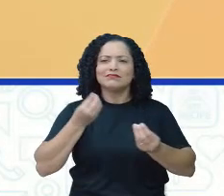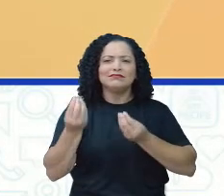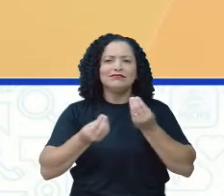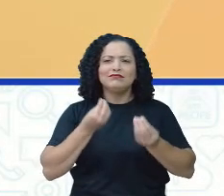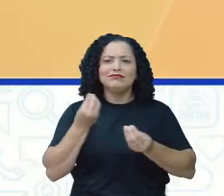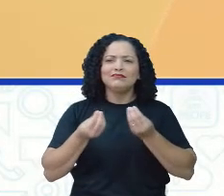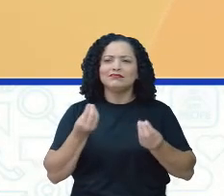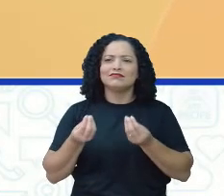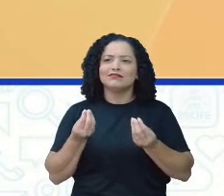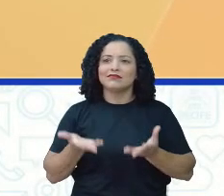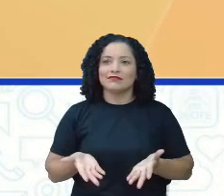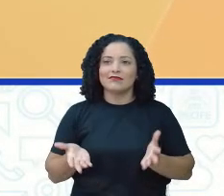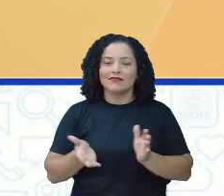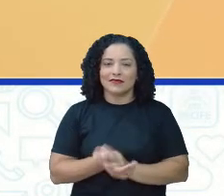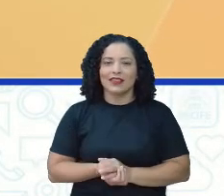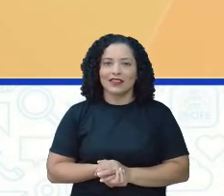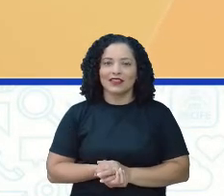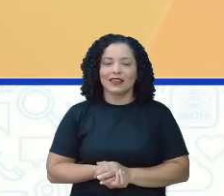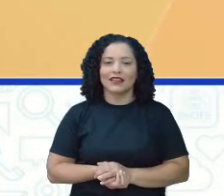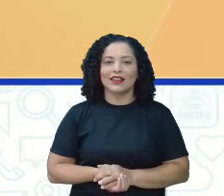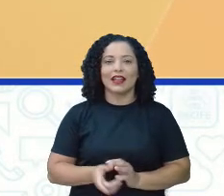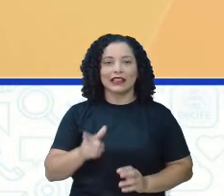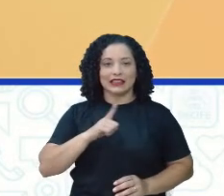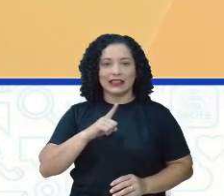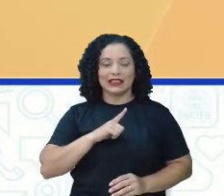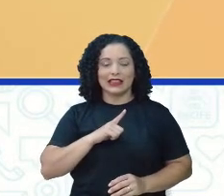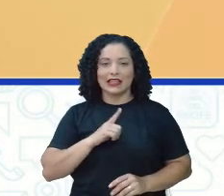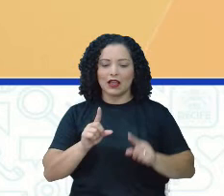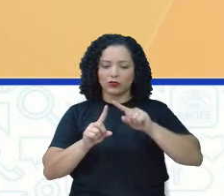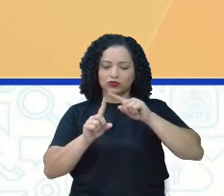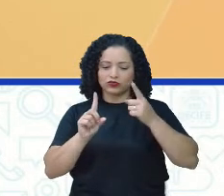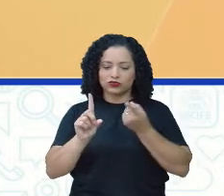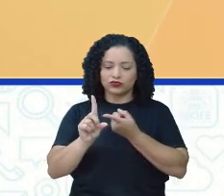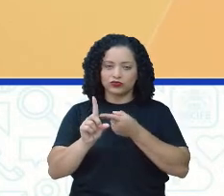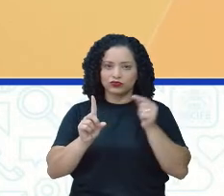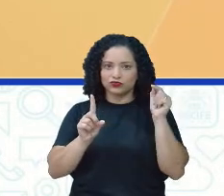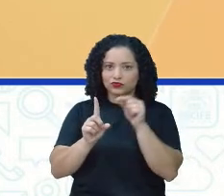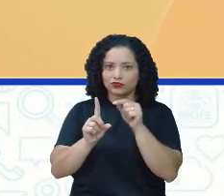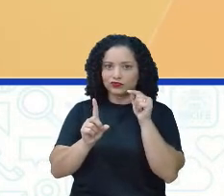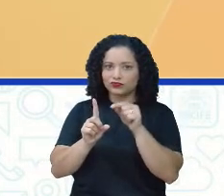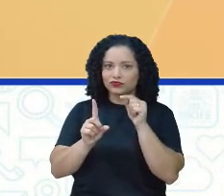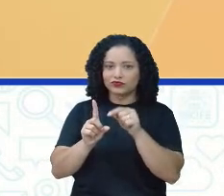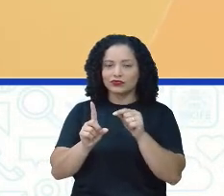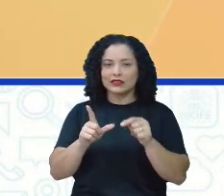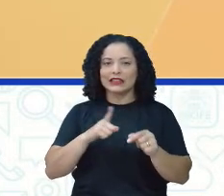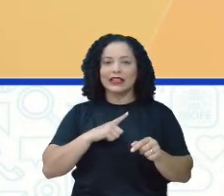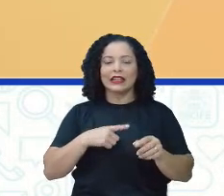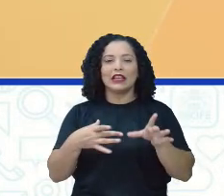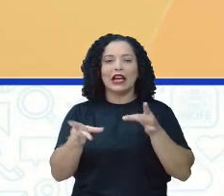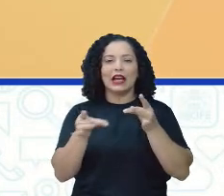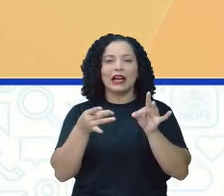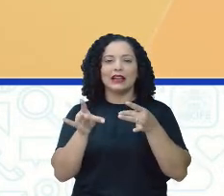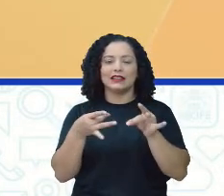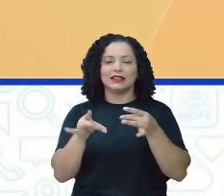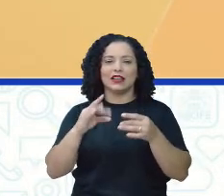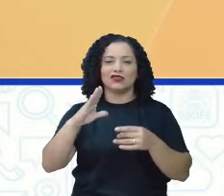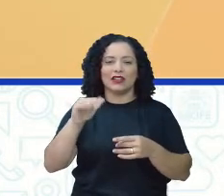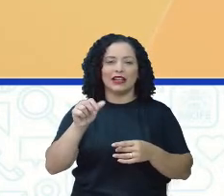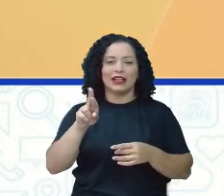né, do feto, todo o desenvolvimento, e a maior parte dele a gente vai encontrar cartilagem, né? Ele não